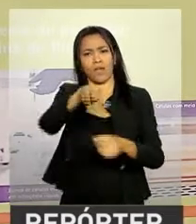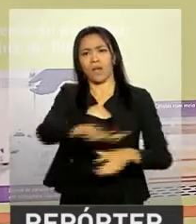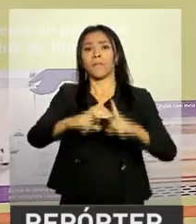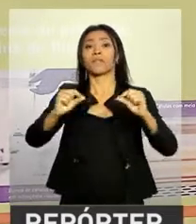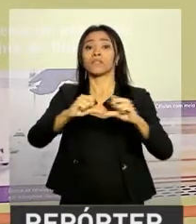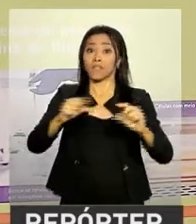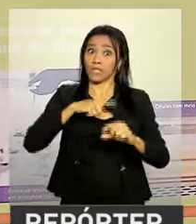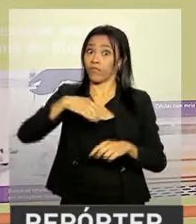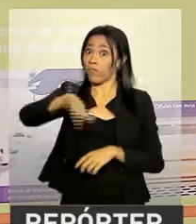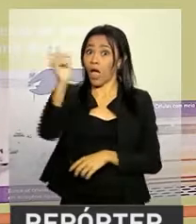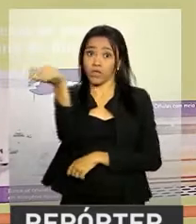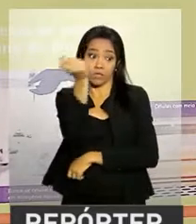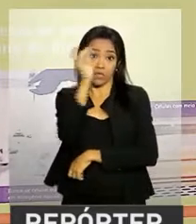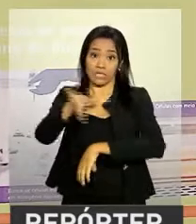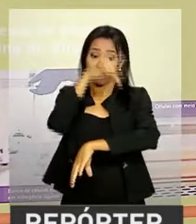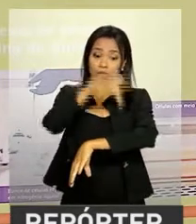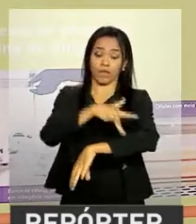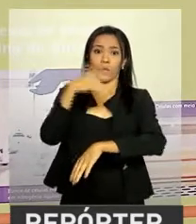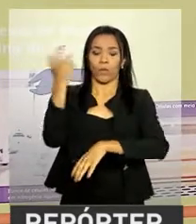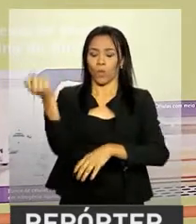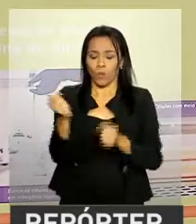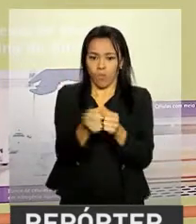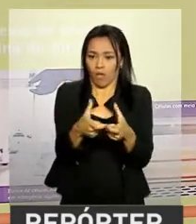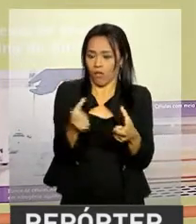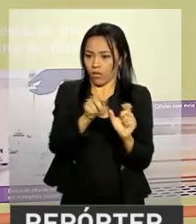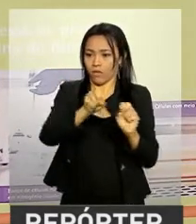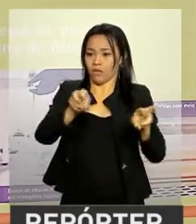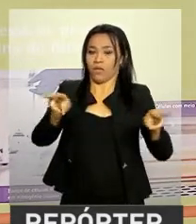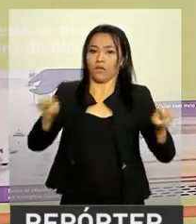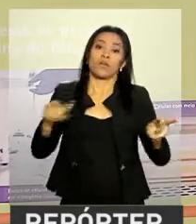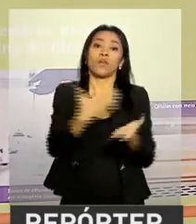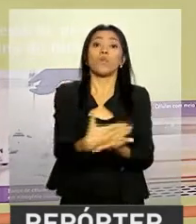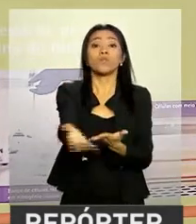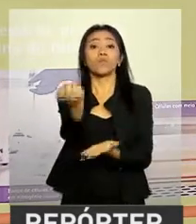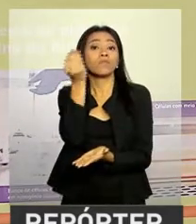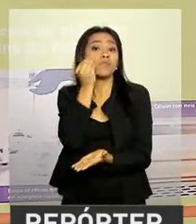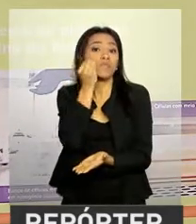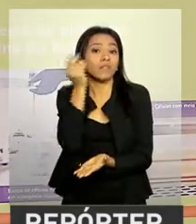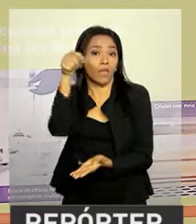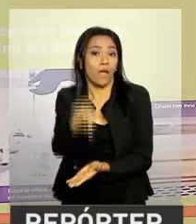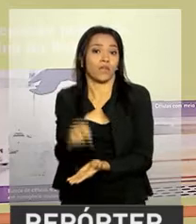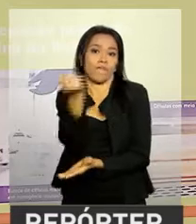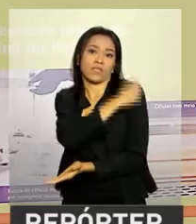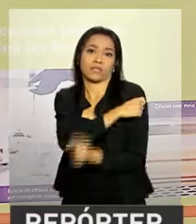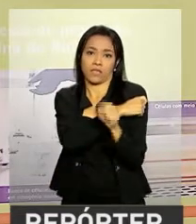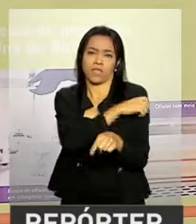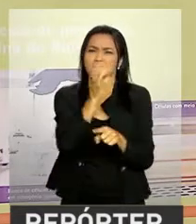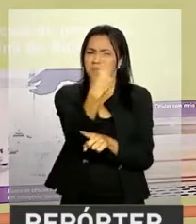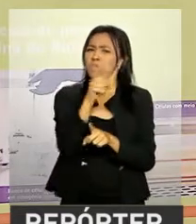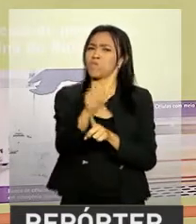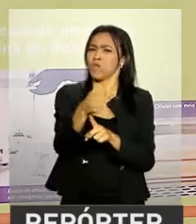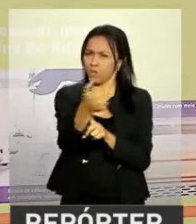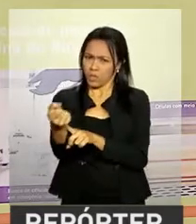em 2016 que o ministério da saúde iniciou a última etapa de testes em humanos da vacina da dengue ao todo 1.200 moradores